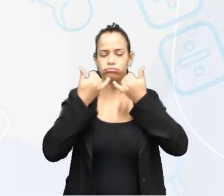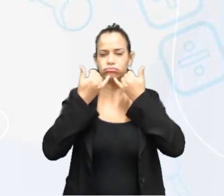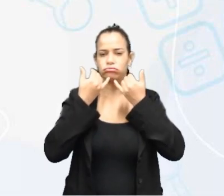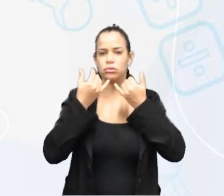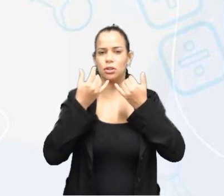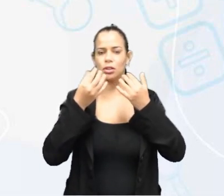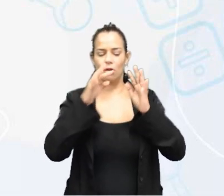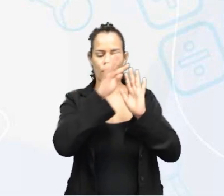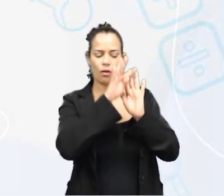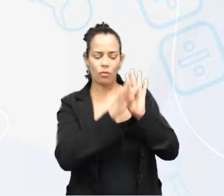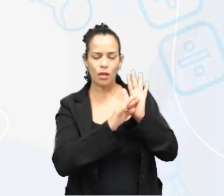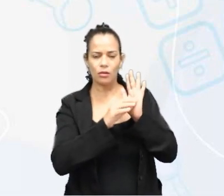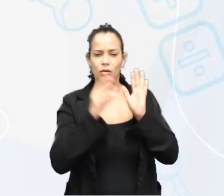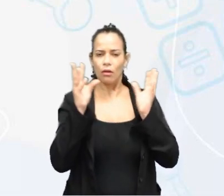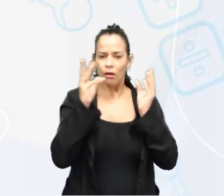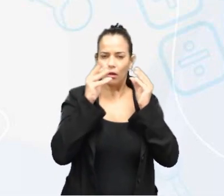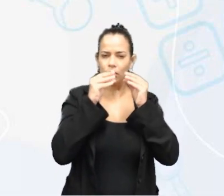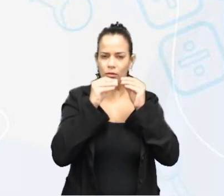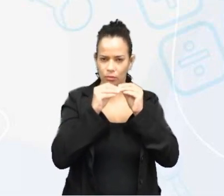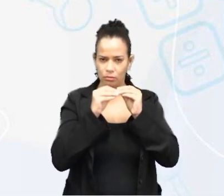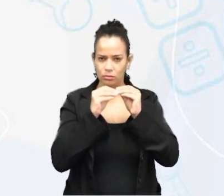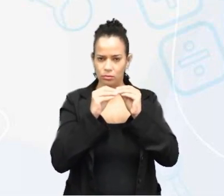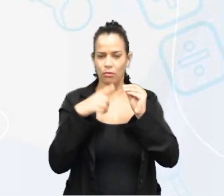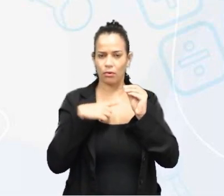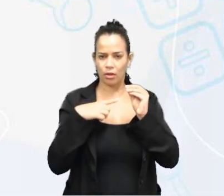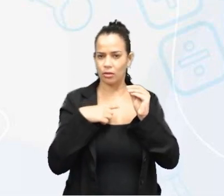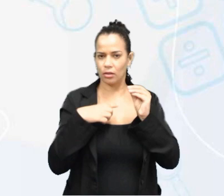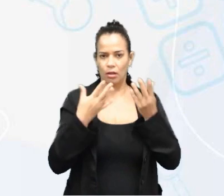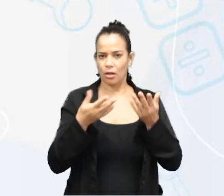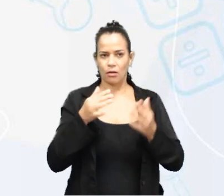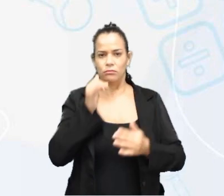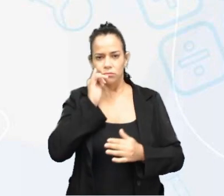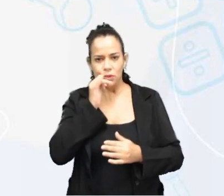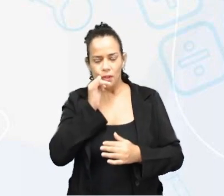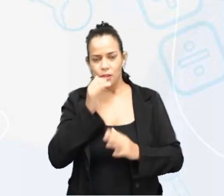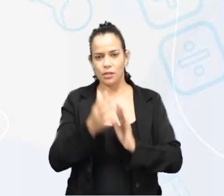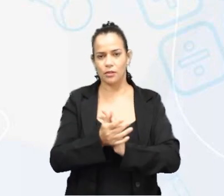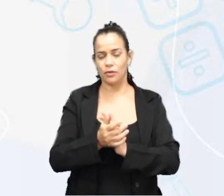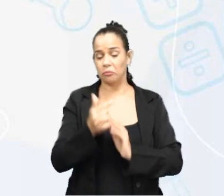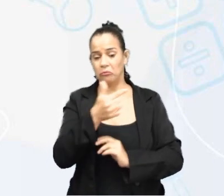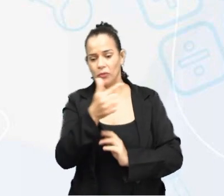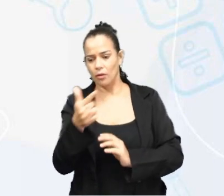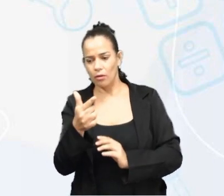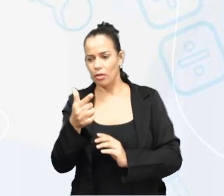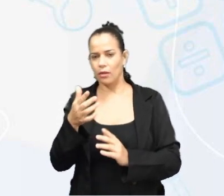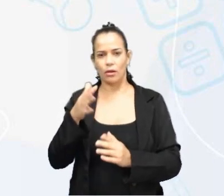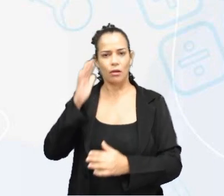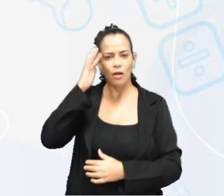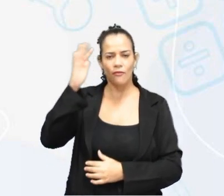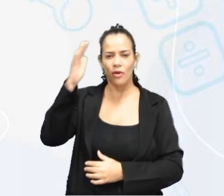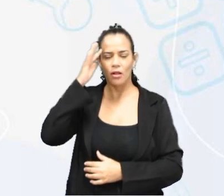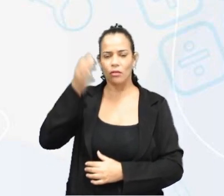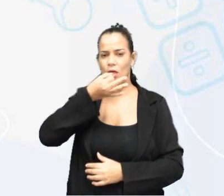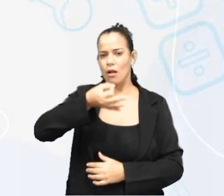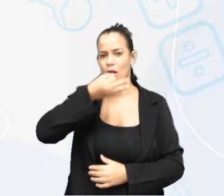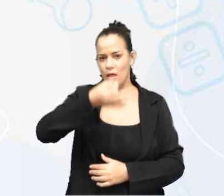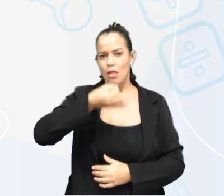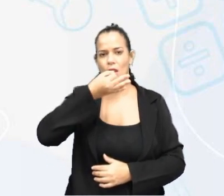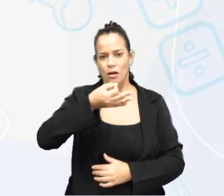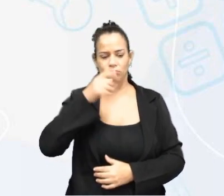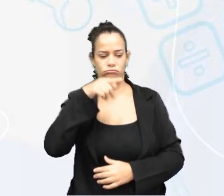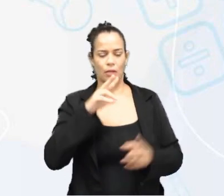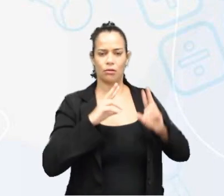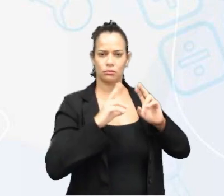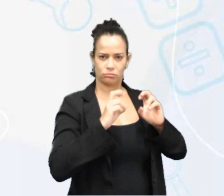abordagem fechada no relato, não apresentando ponto de vista nem reflexões críticas a respeito dos